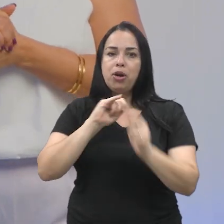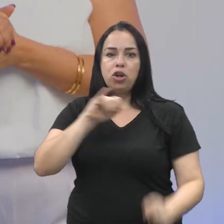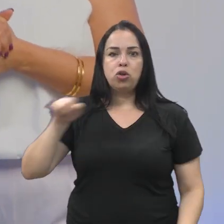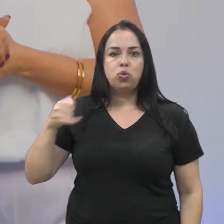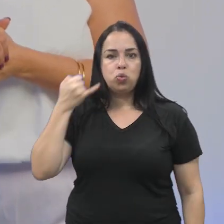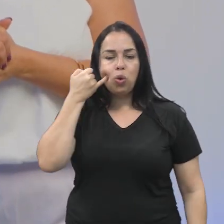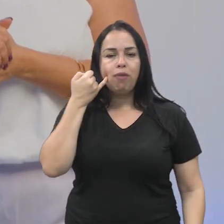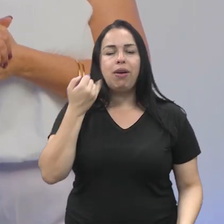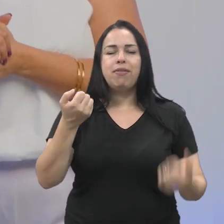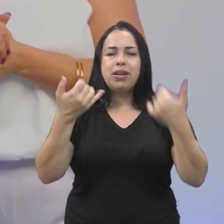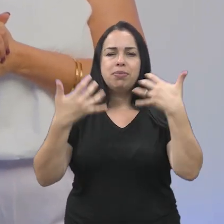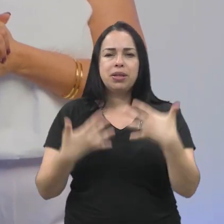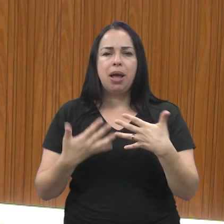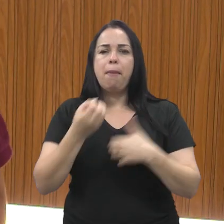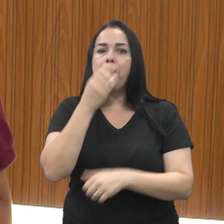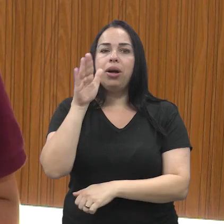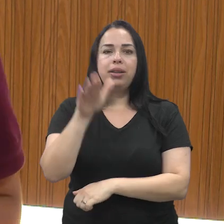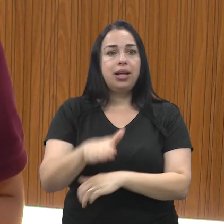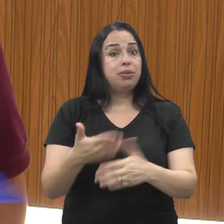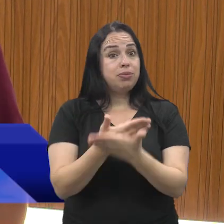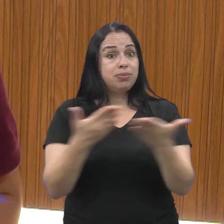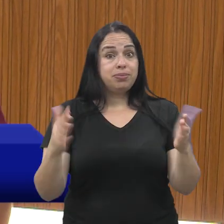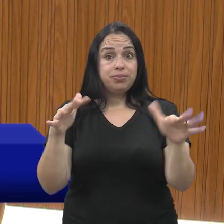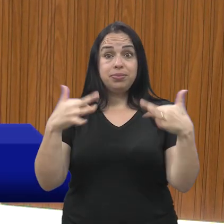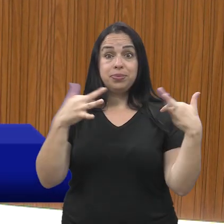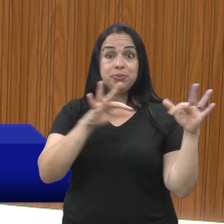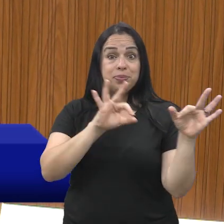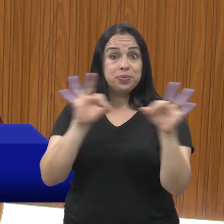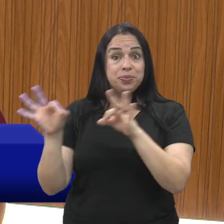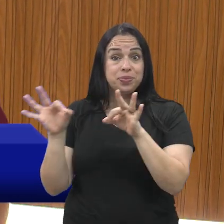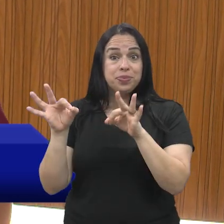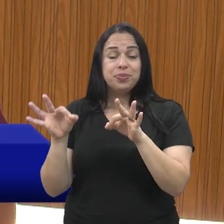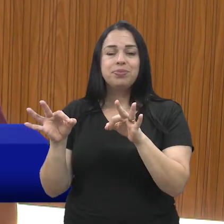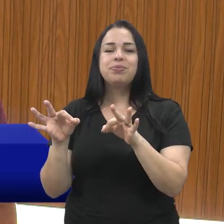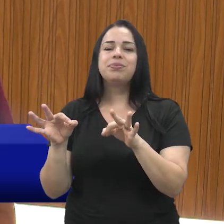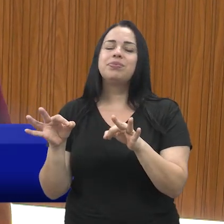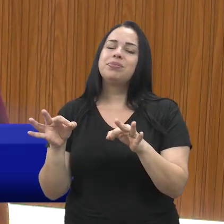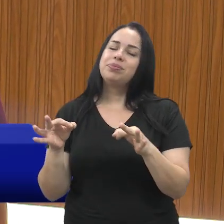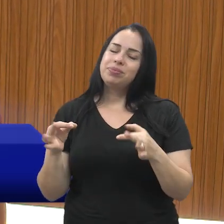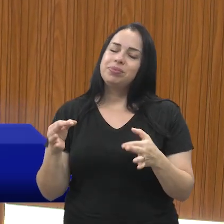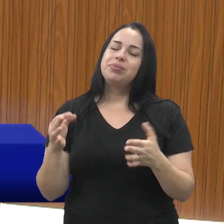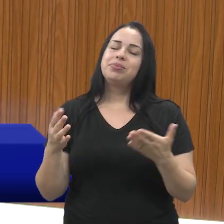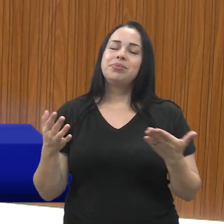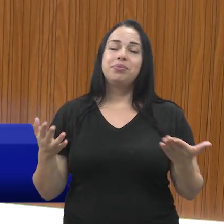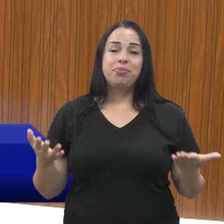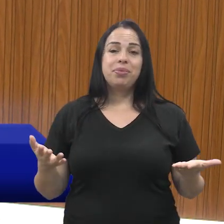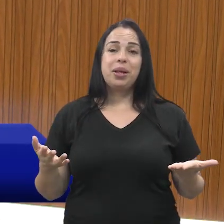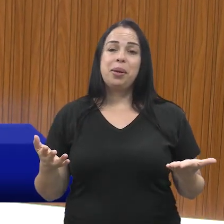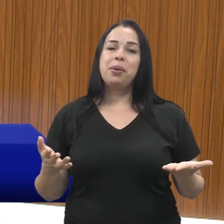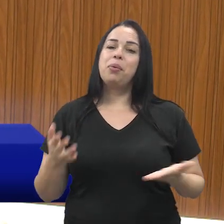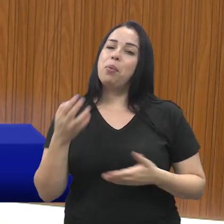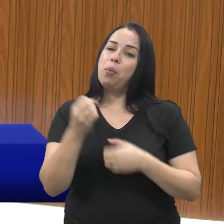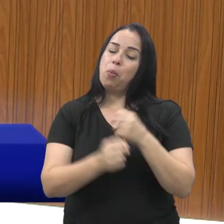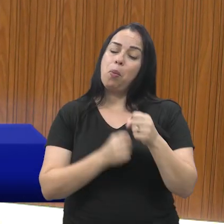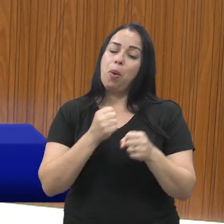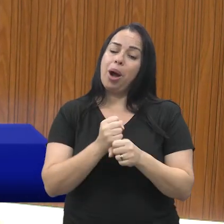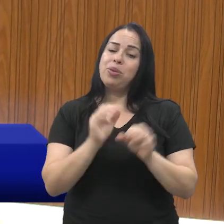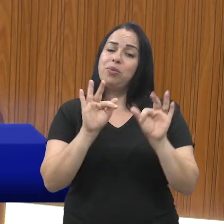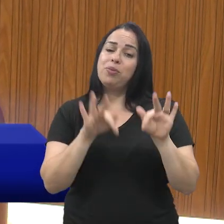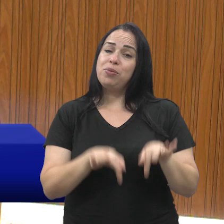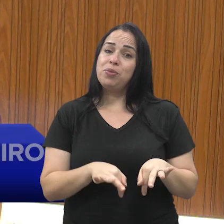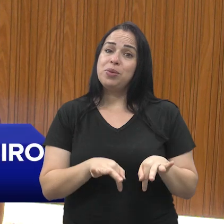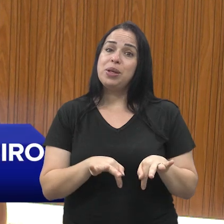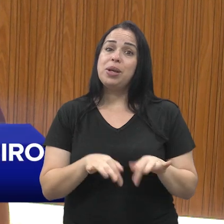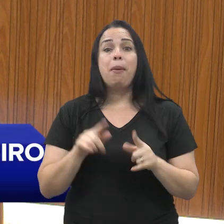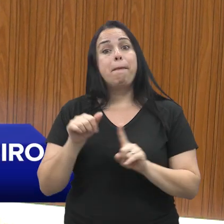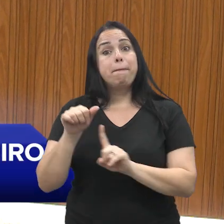conversa com a gente sobre esse assunto. Oi, Fran, boa tarde para você e para todo mundo que acompanha o Boletim Legislativo aqui com a gente. Fim